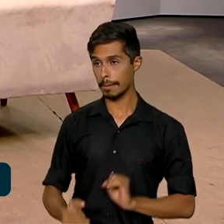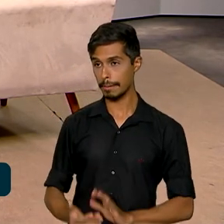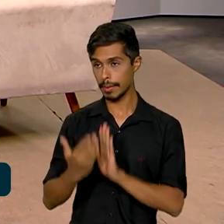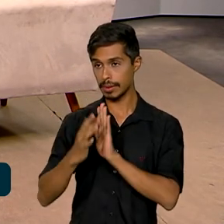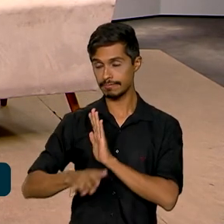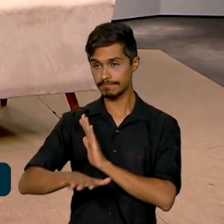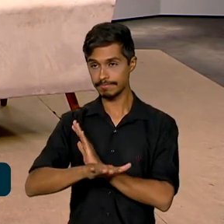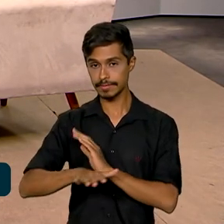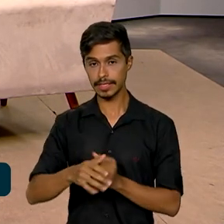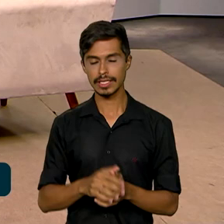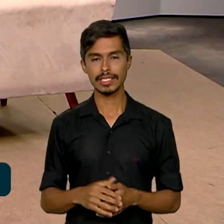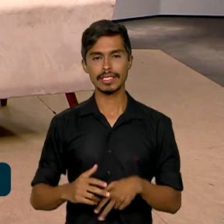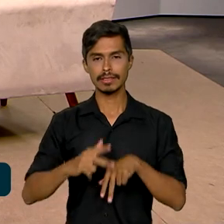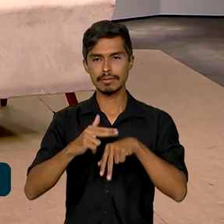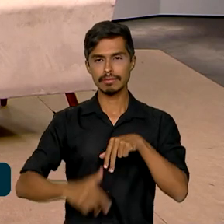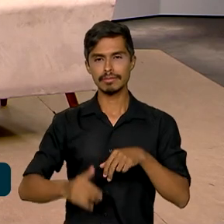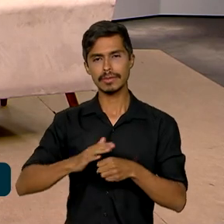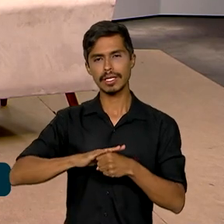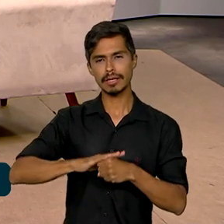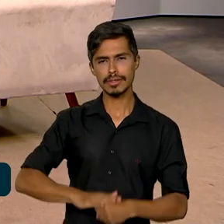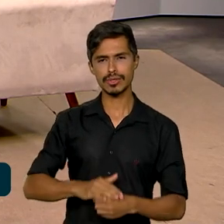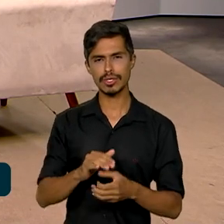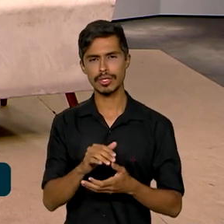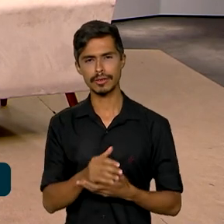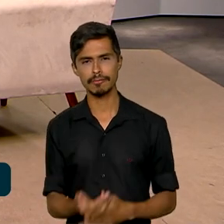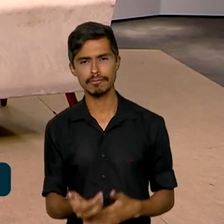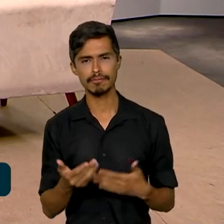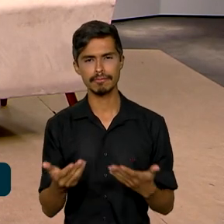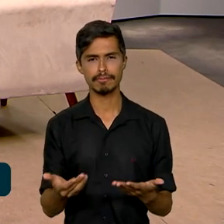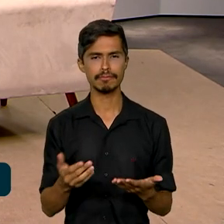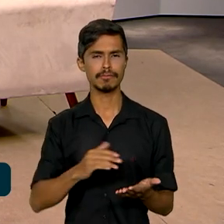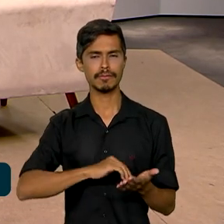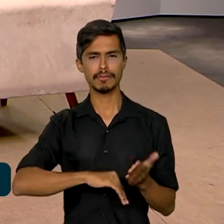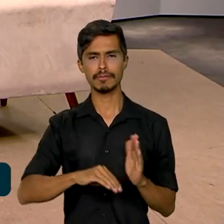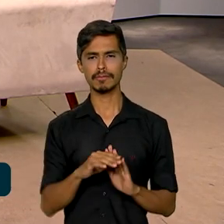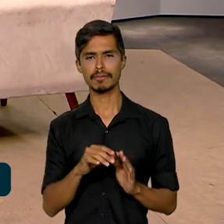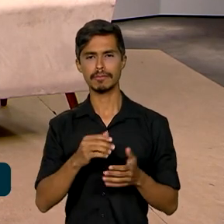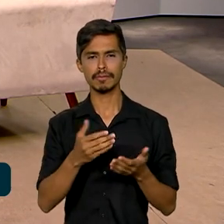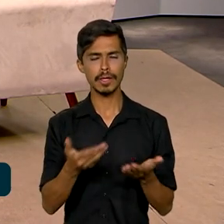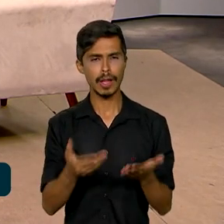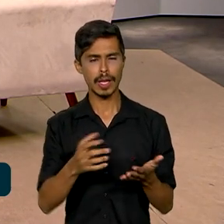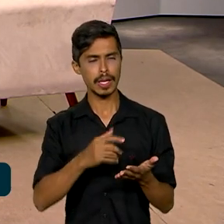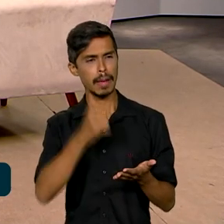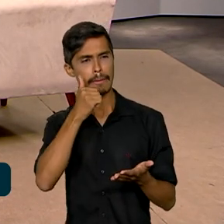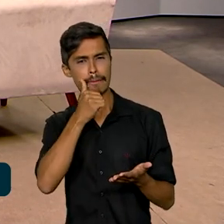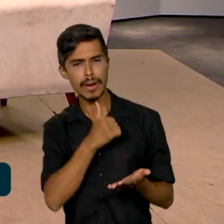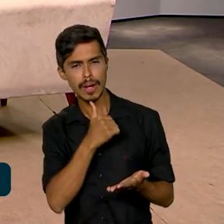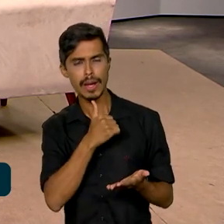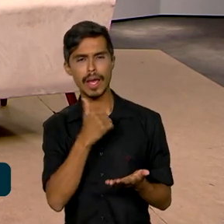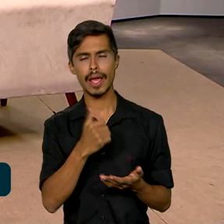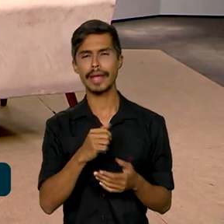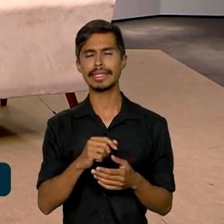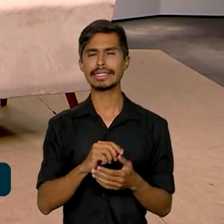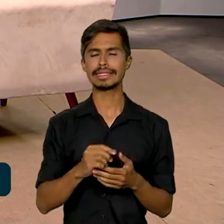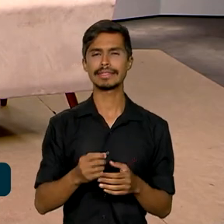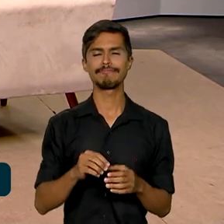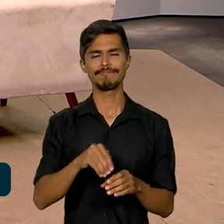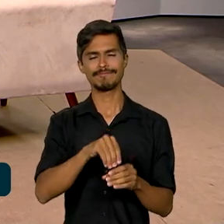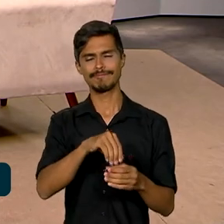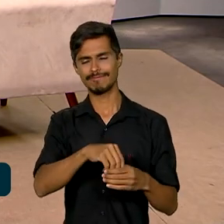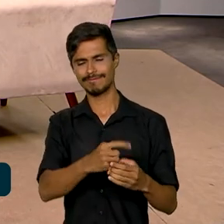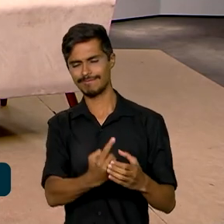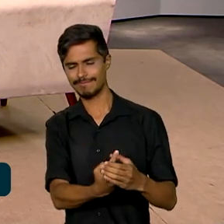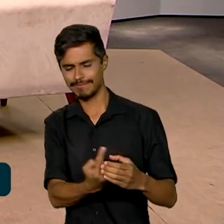situação de misoginia, de violência e de políticas para as mulheres que estão bastante ausentes,